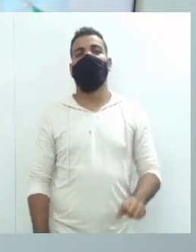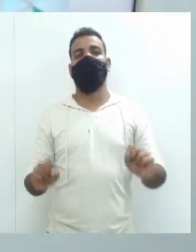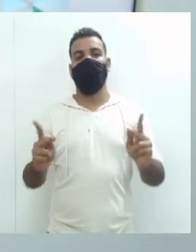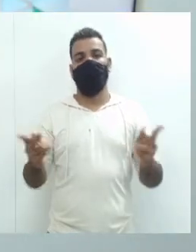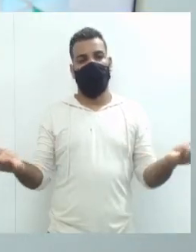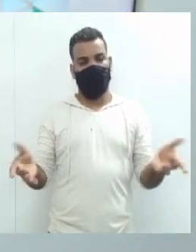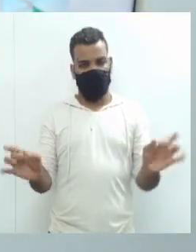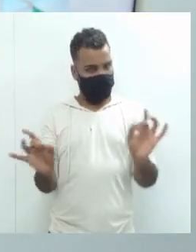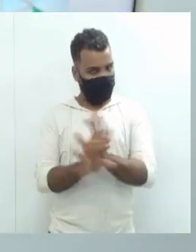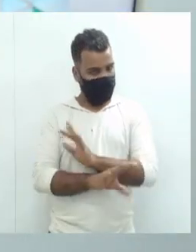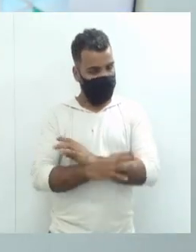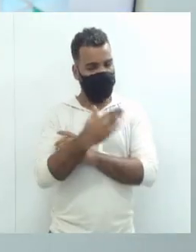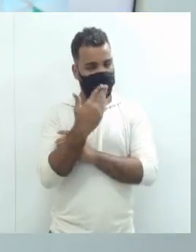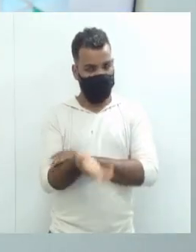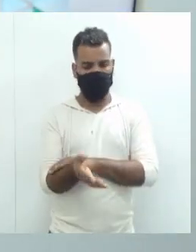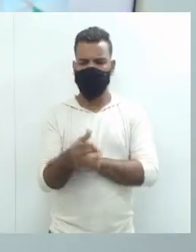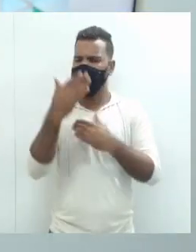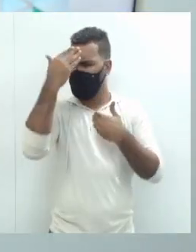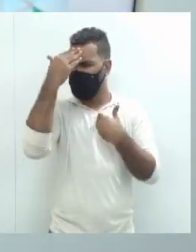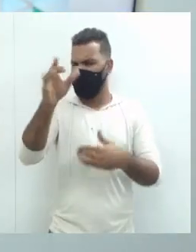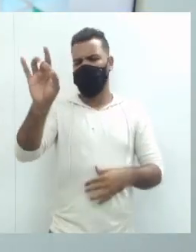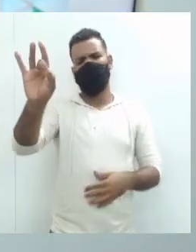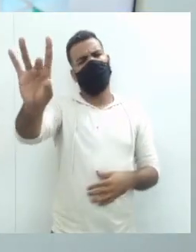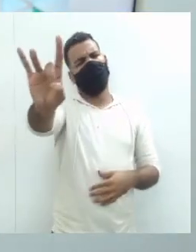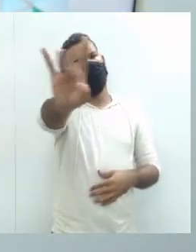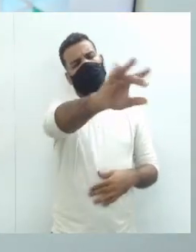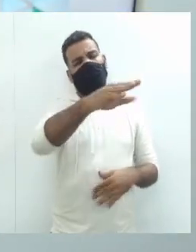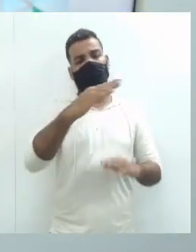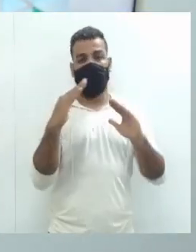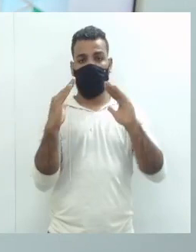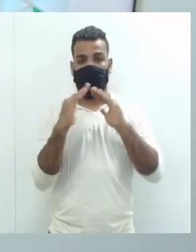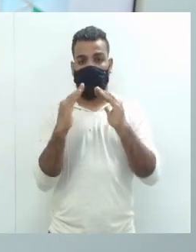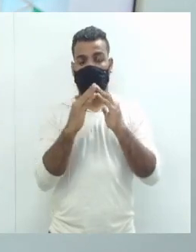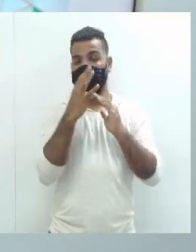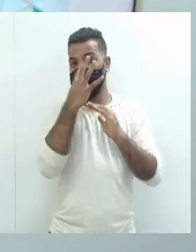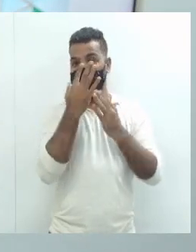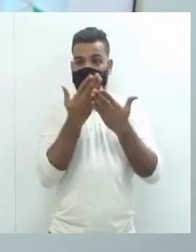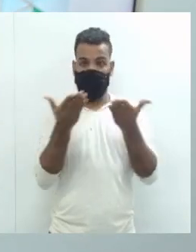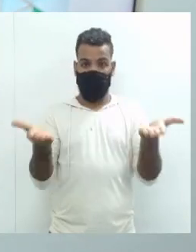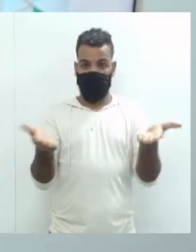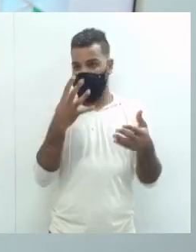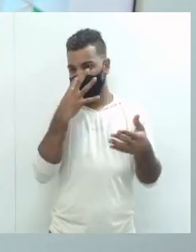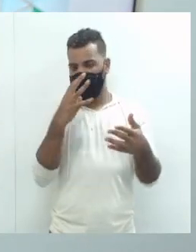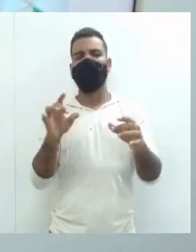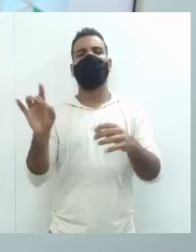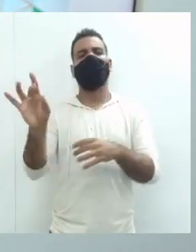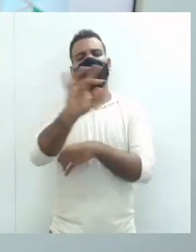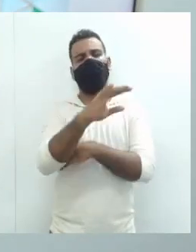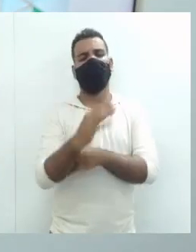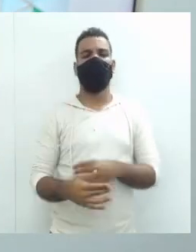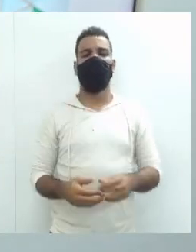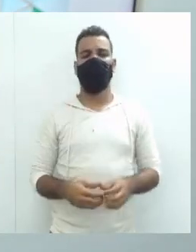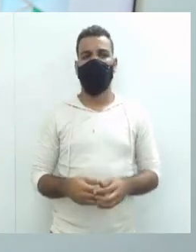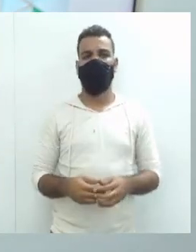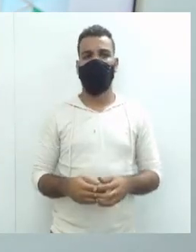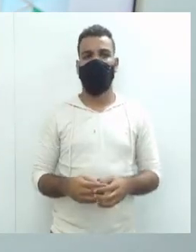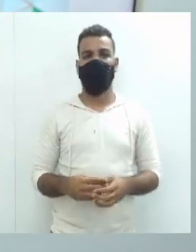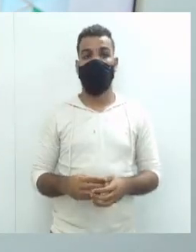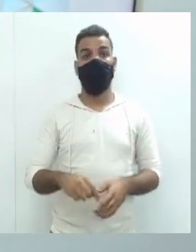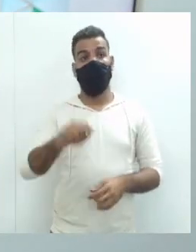vocês, agradecer a cada um de vocês que está em casa assistindo a aula de hoje, certo? Fica aí